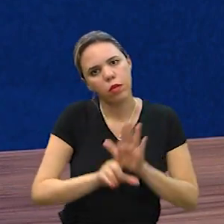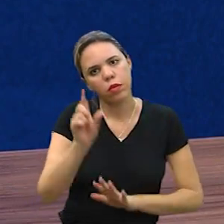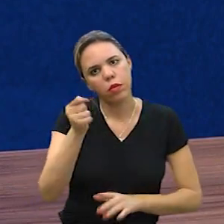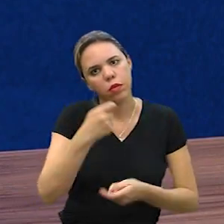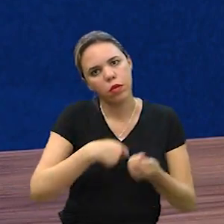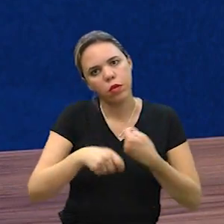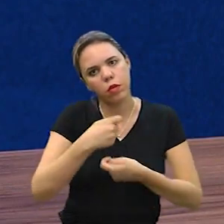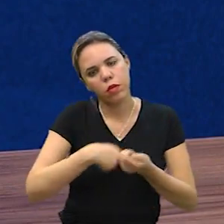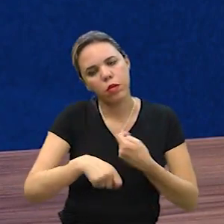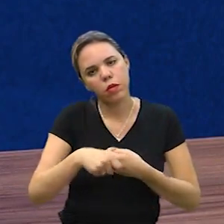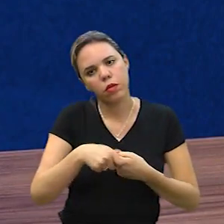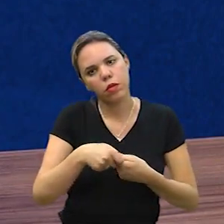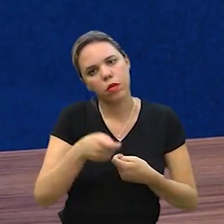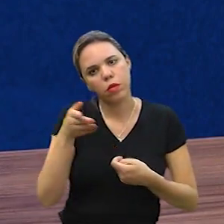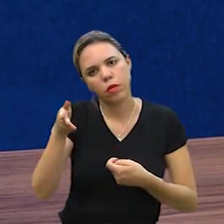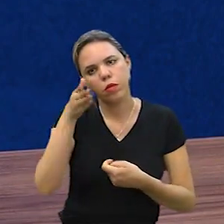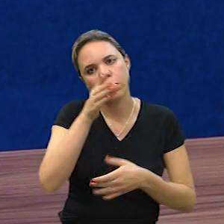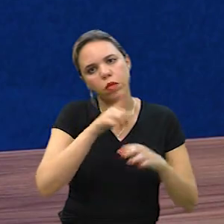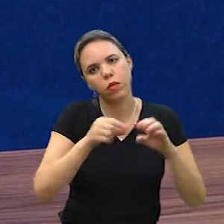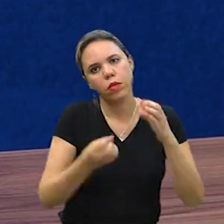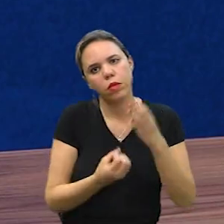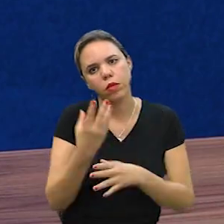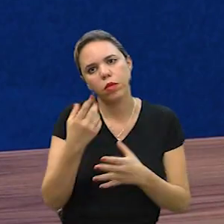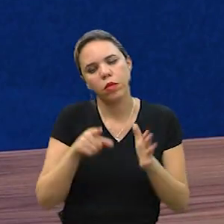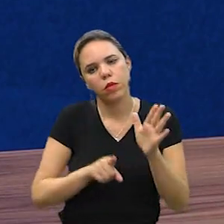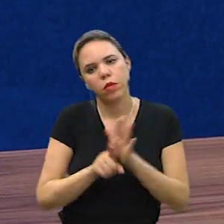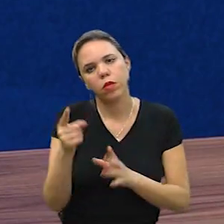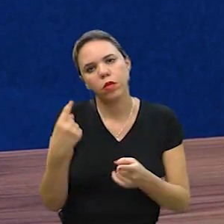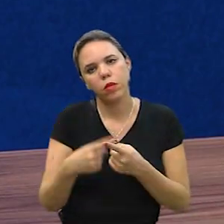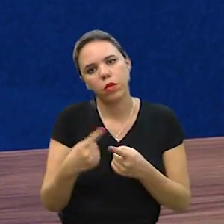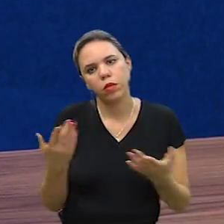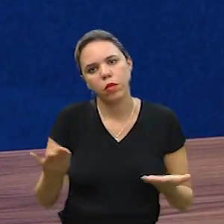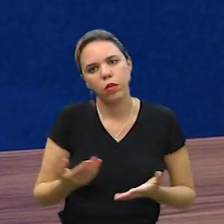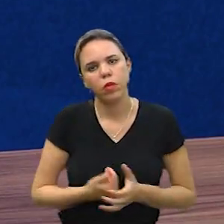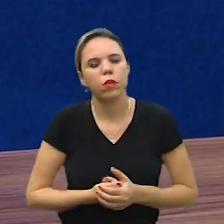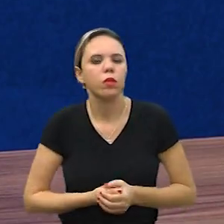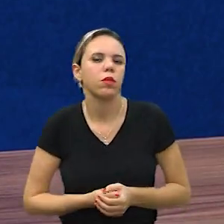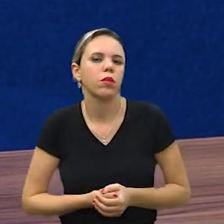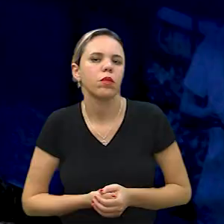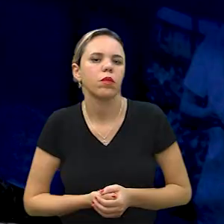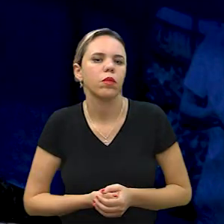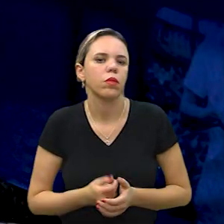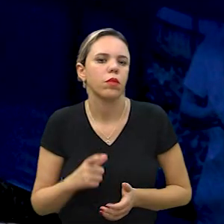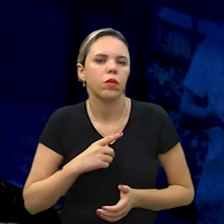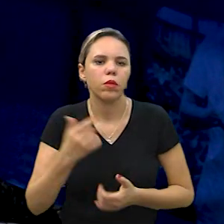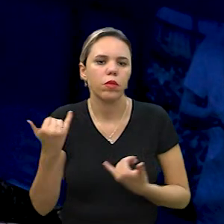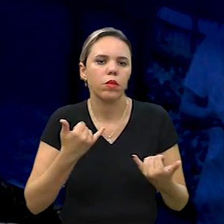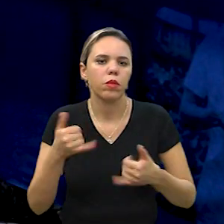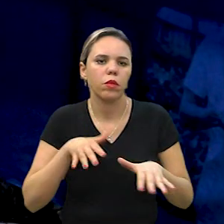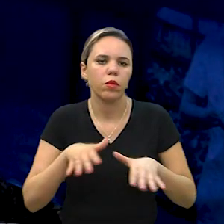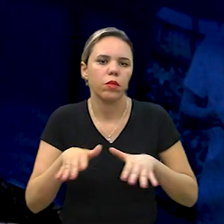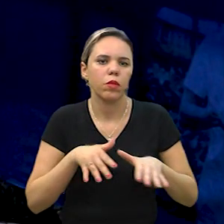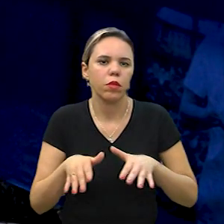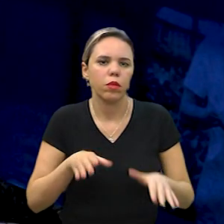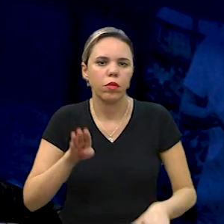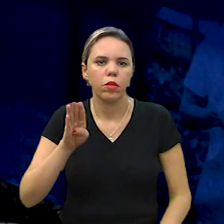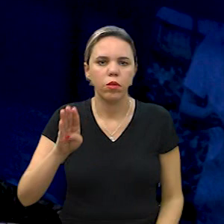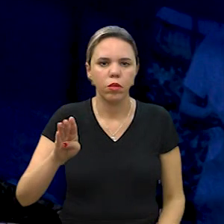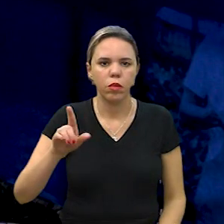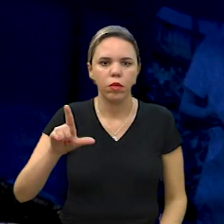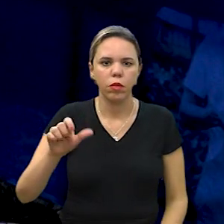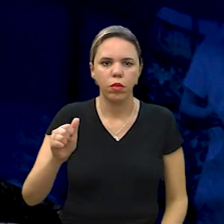movimentar o dinheiro entre os afroempreendedores? Eu pergunto isso porque recentemente ouvi falar de um movimento chamado